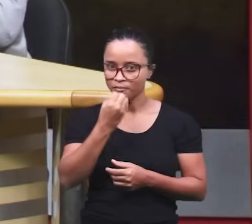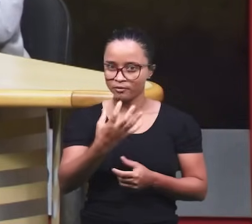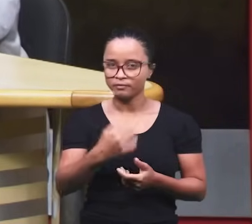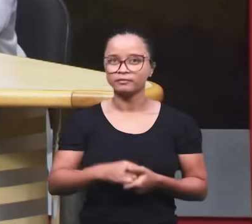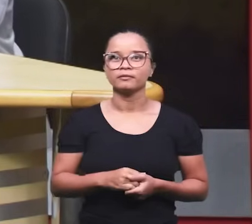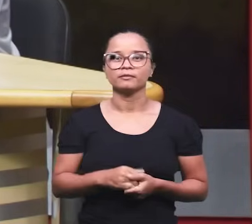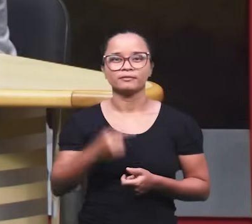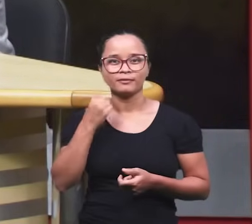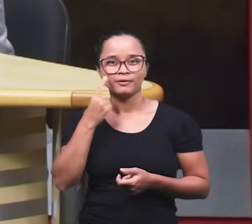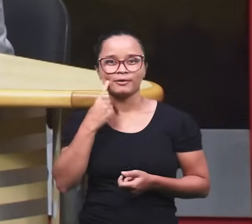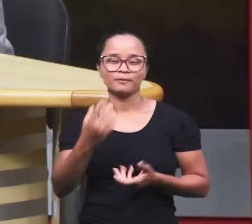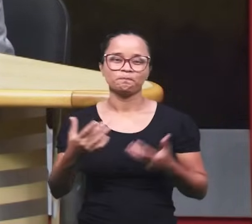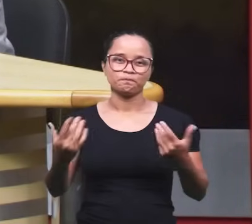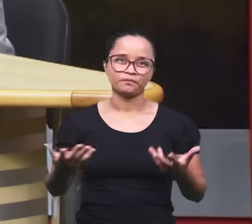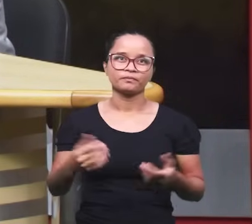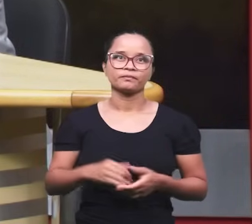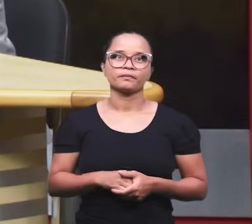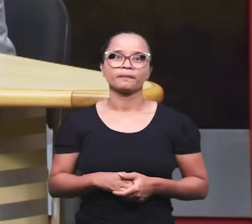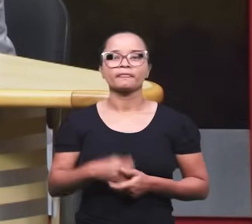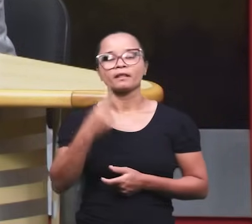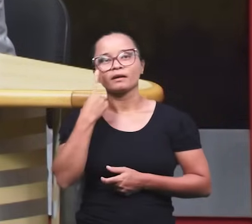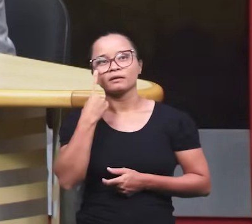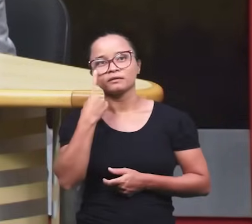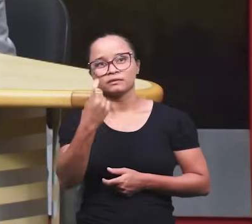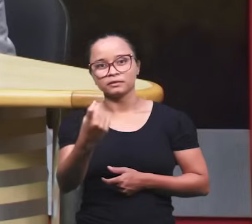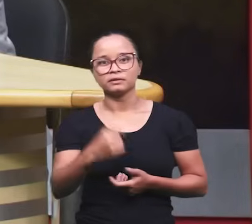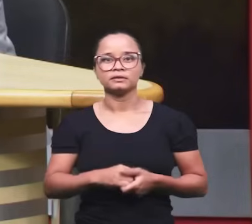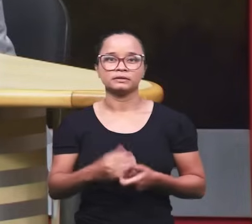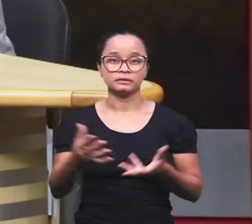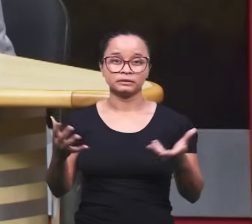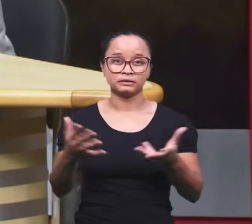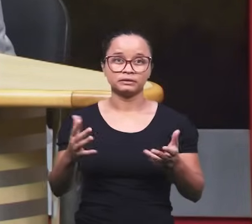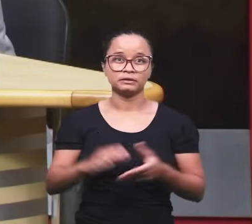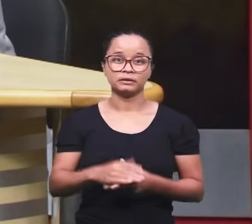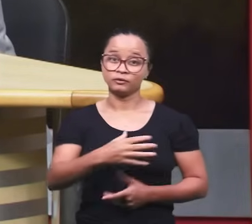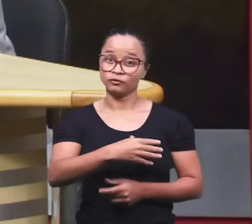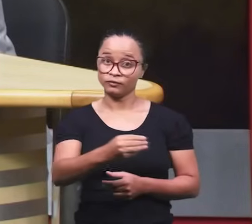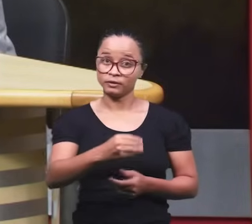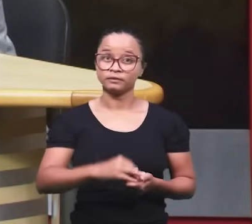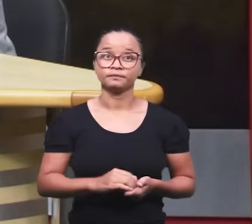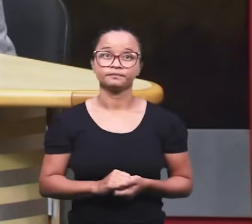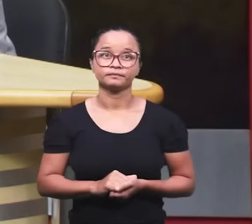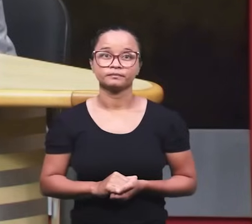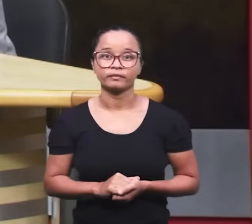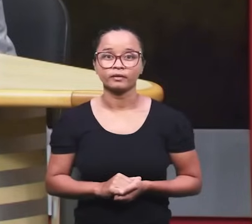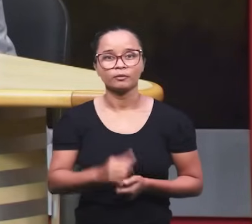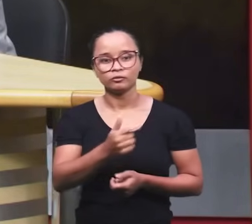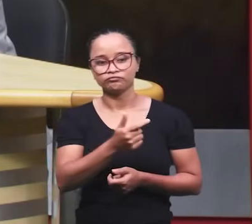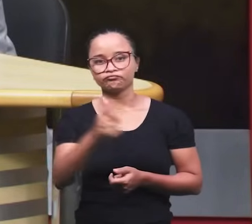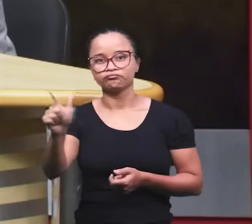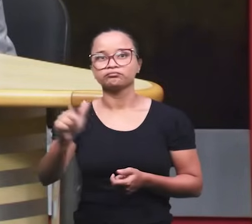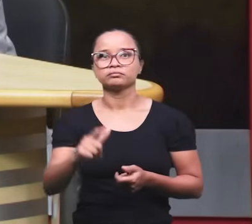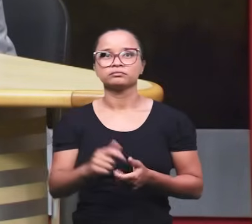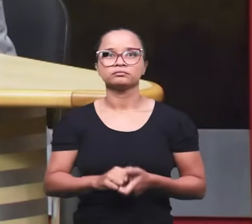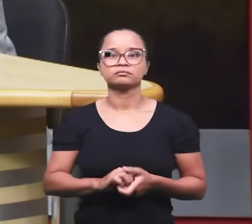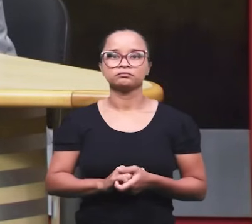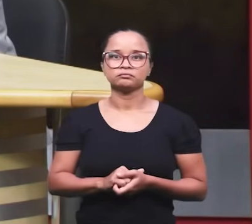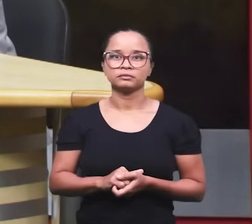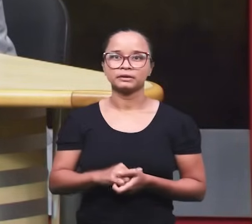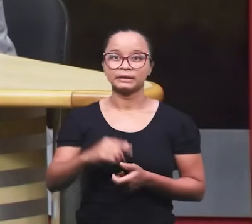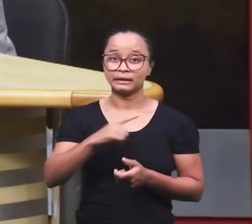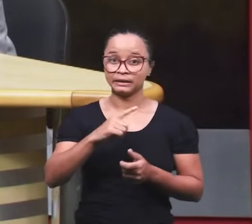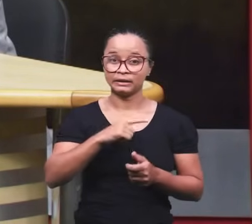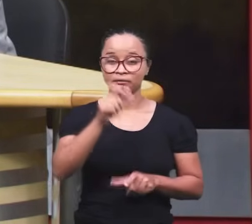esse tópico tá bom tá bom vamos lá então muito bom e e o interessante que você fala do do filho que vai para para o